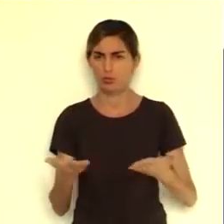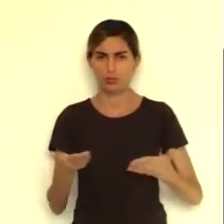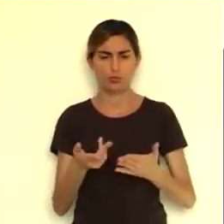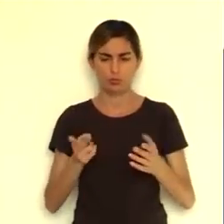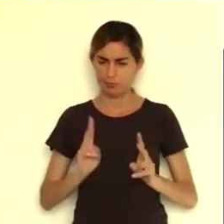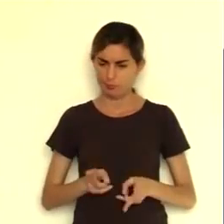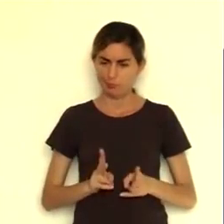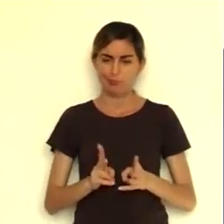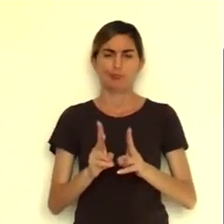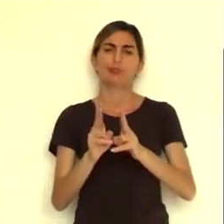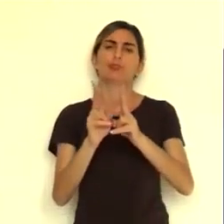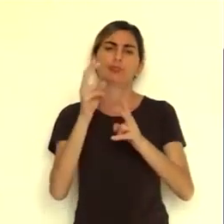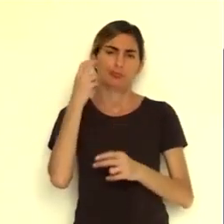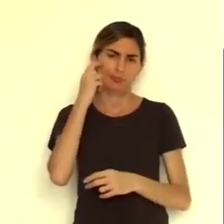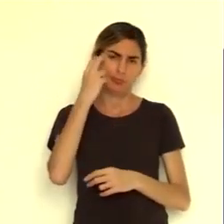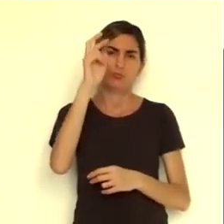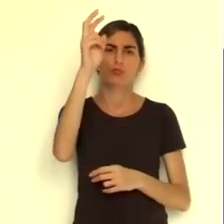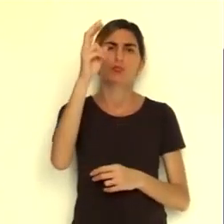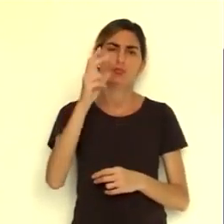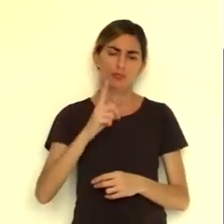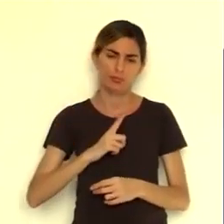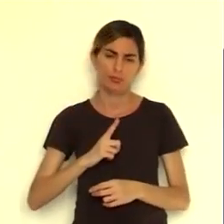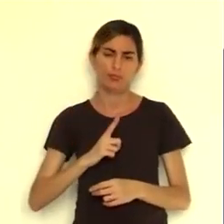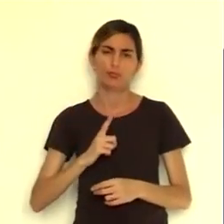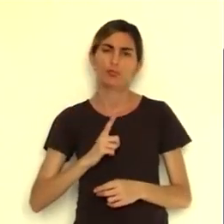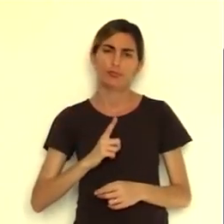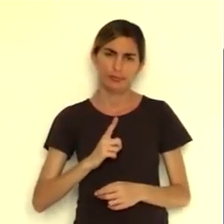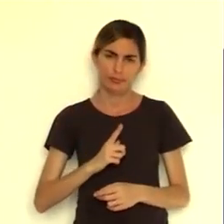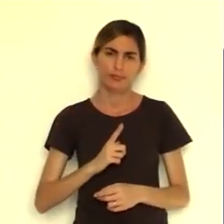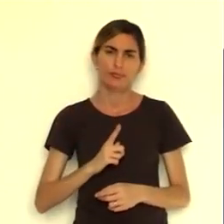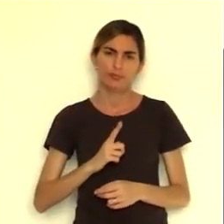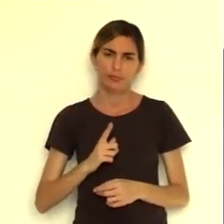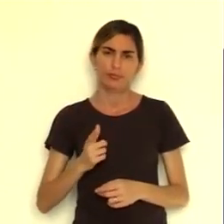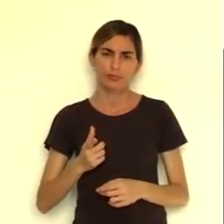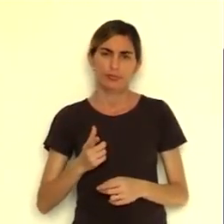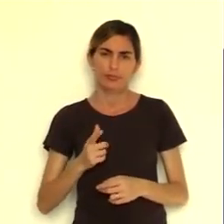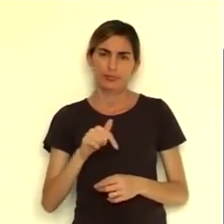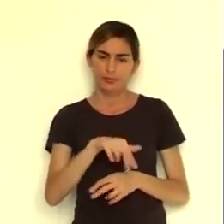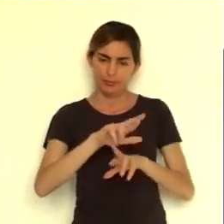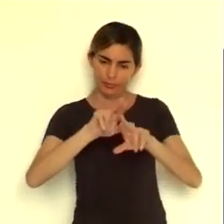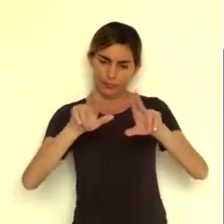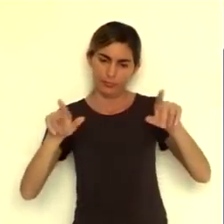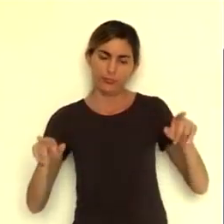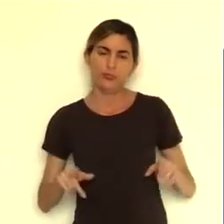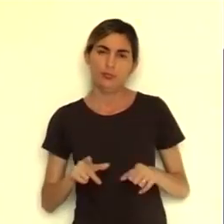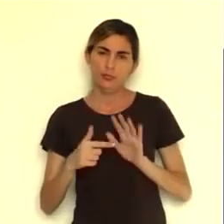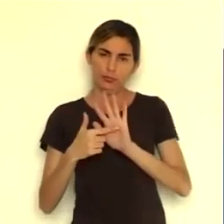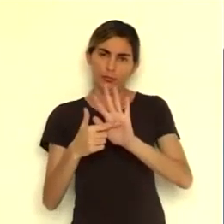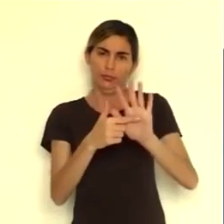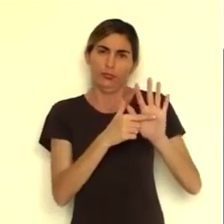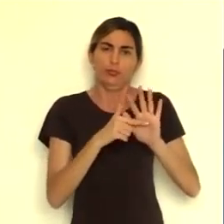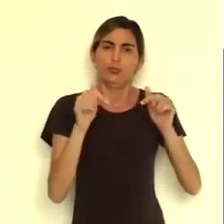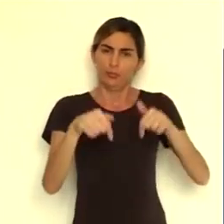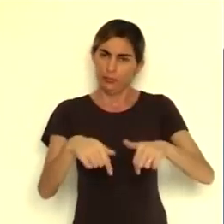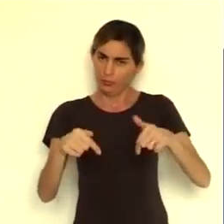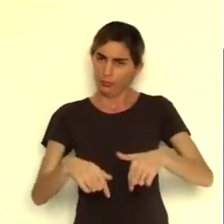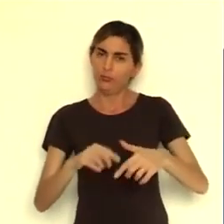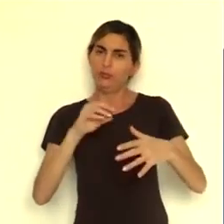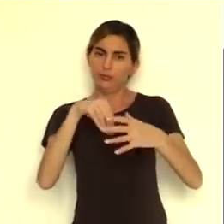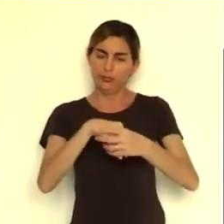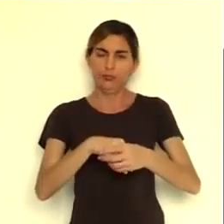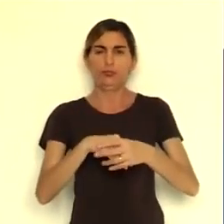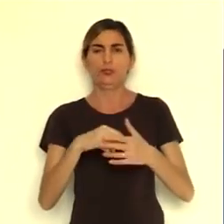hoje a nossa composição cultural ela tem aí esses aspectos muito